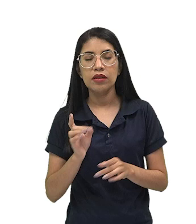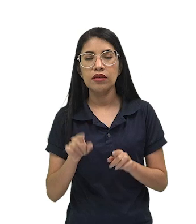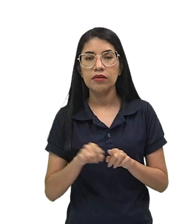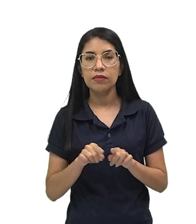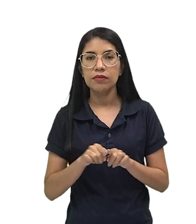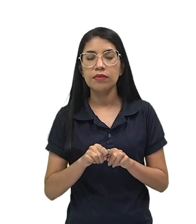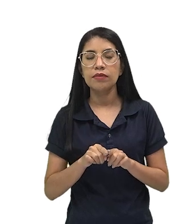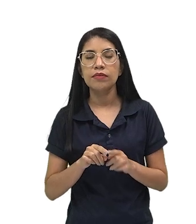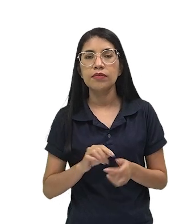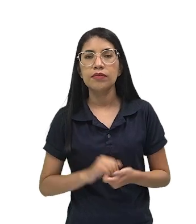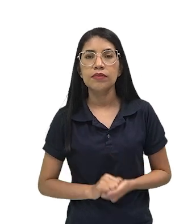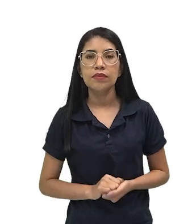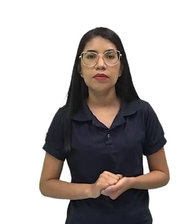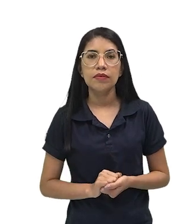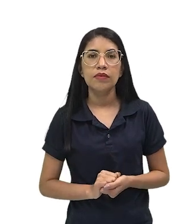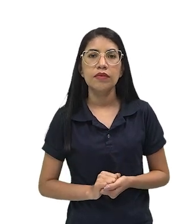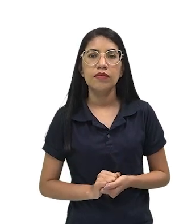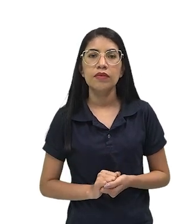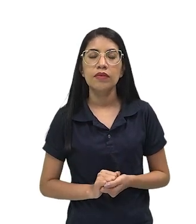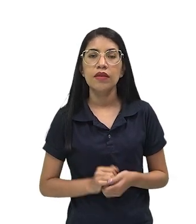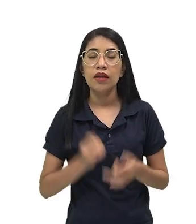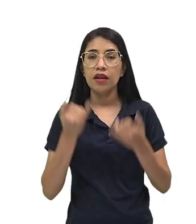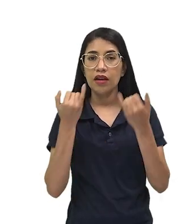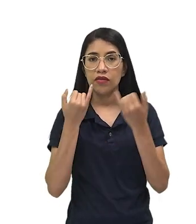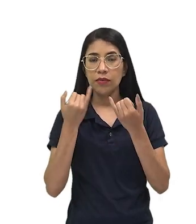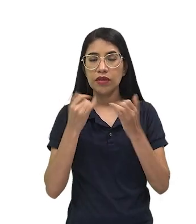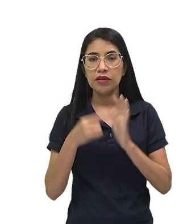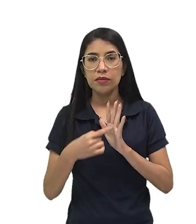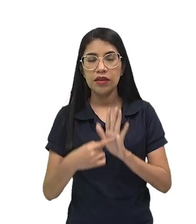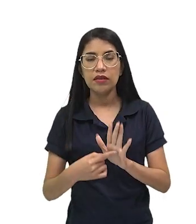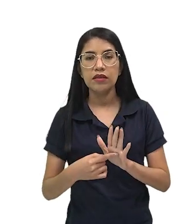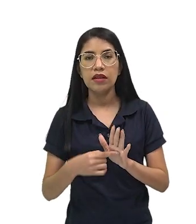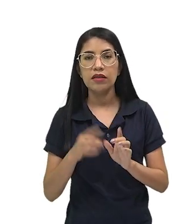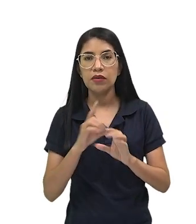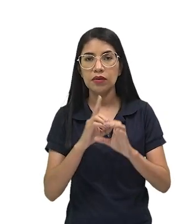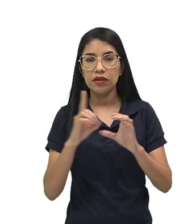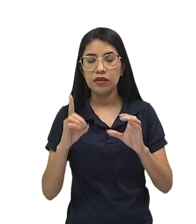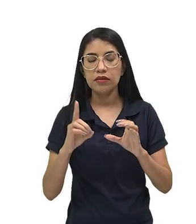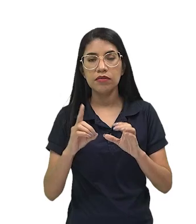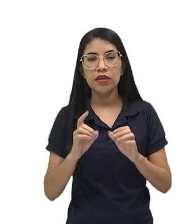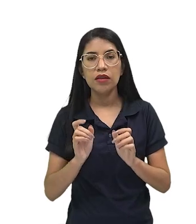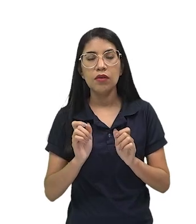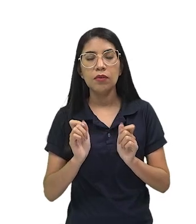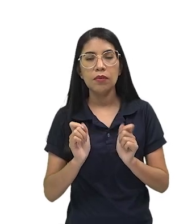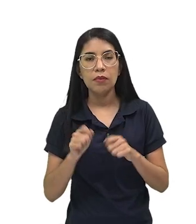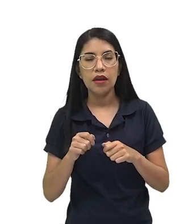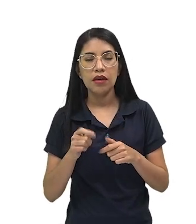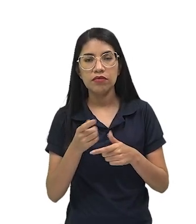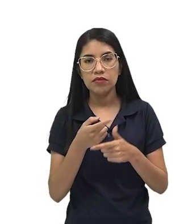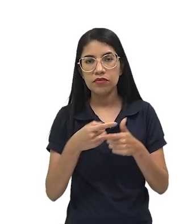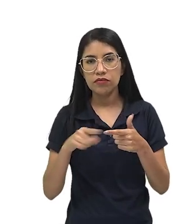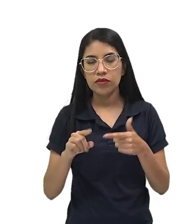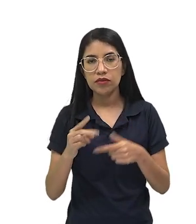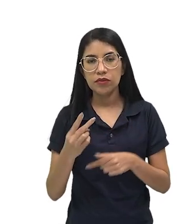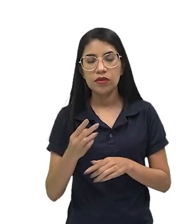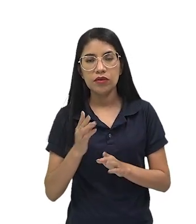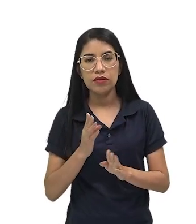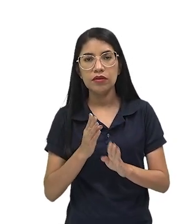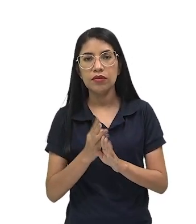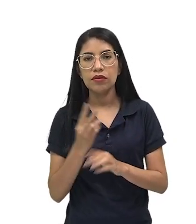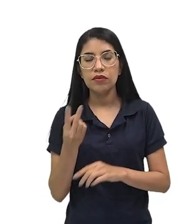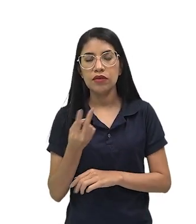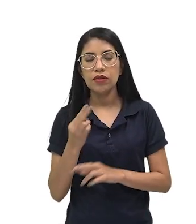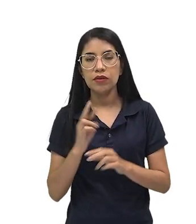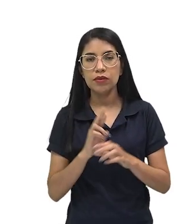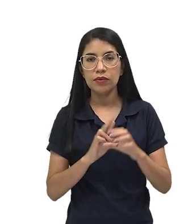Lembrando que o problema está trazendo o diâmetro é 2 vezes o raio, então pega o diâmetro dividido por 2, encontrei.